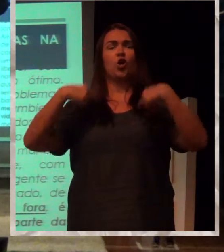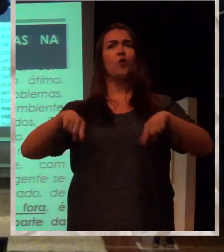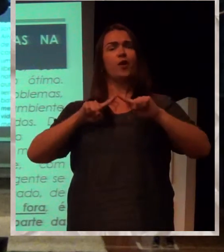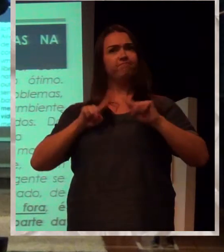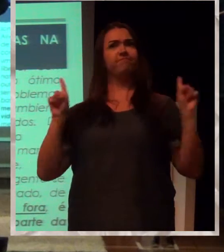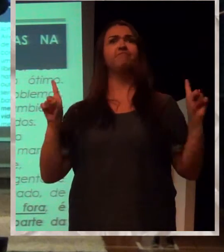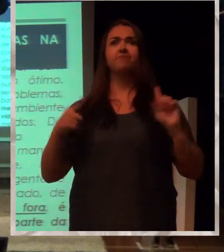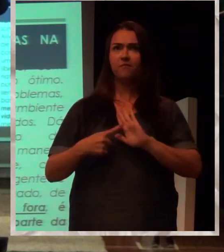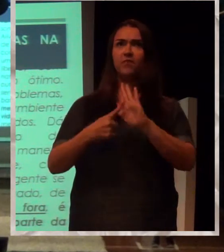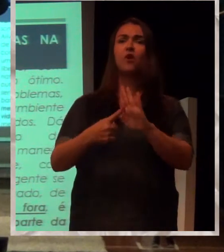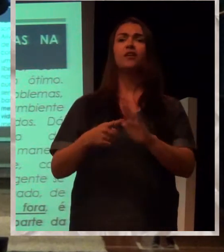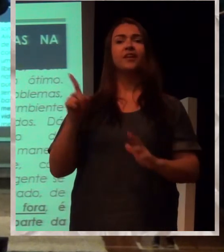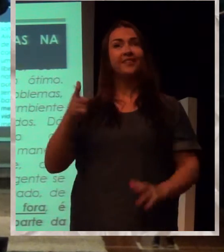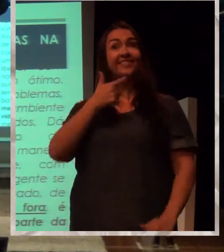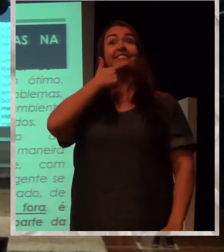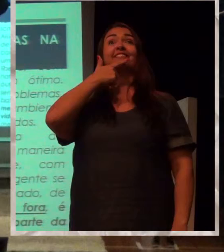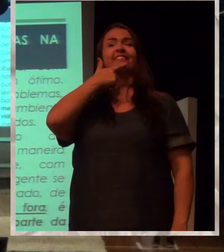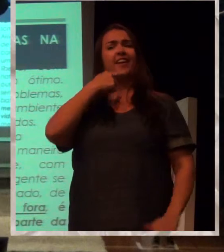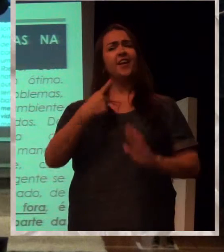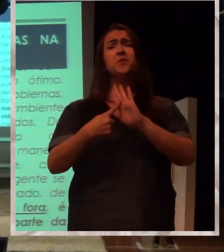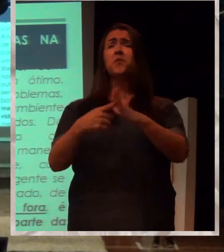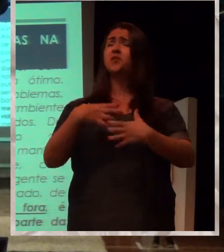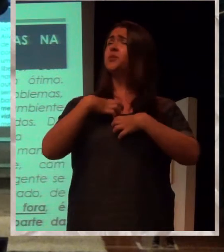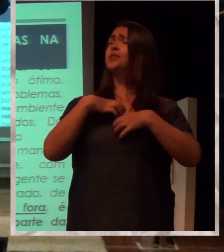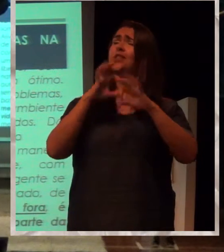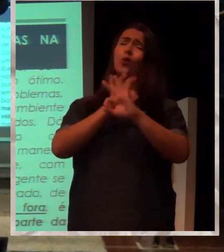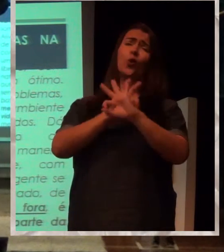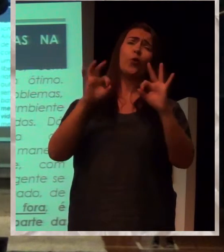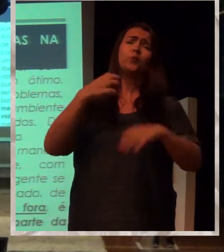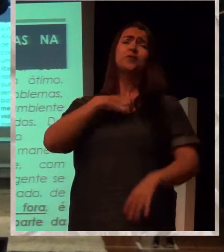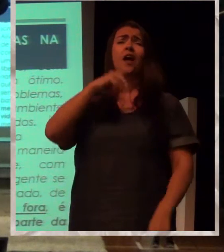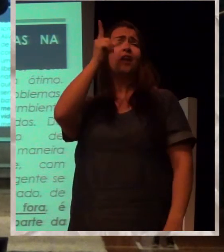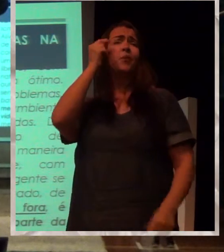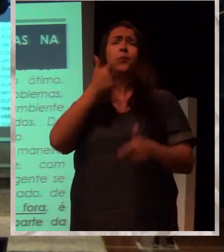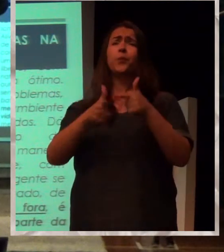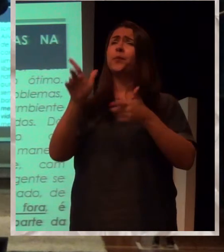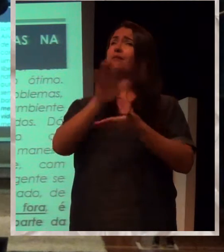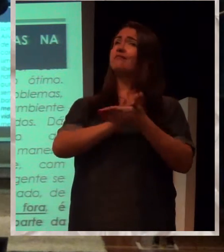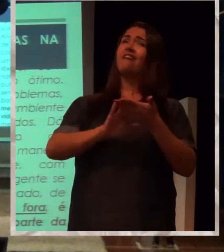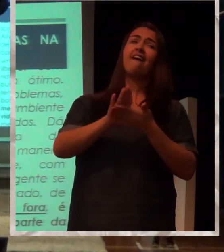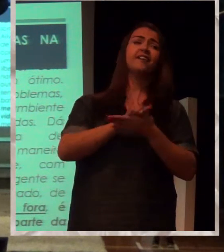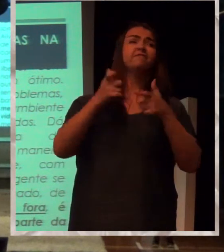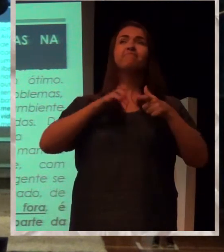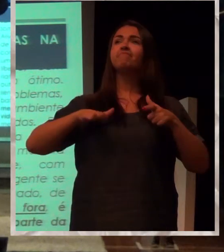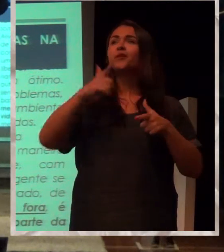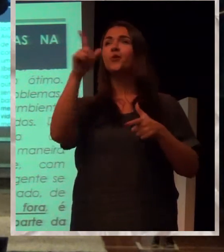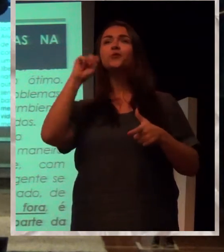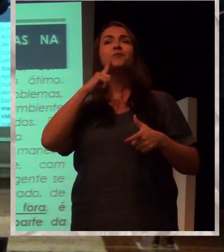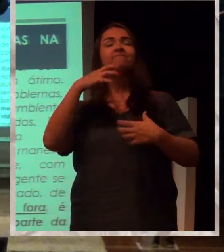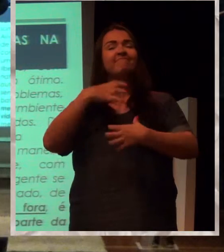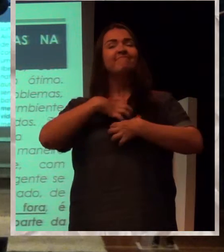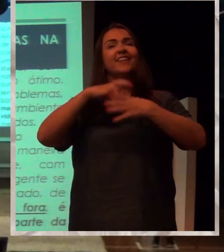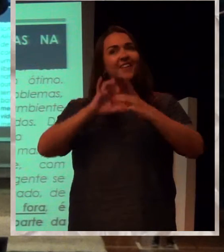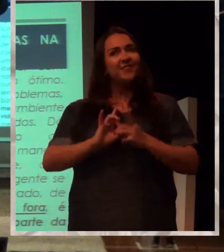corporal. E ele sorri. Então, ele diz, eu me sinto ótimo, aliviado, sem problemas, de estar num ambiente com outros surdos, dá uma